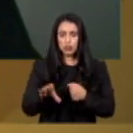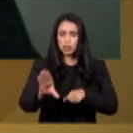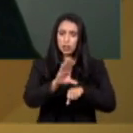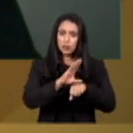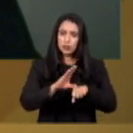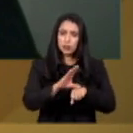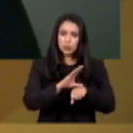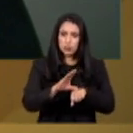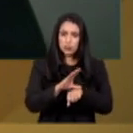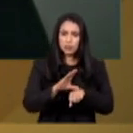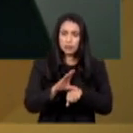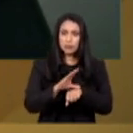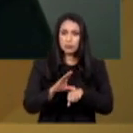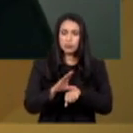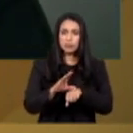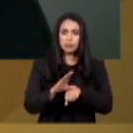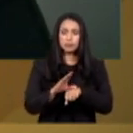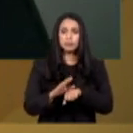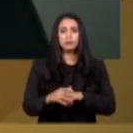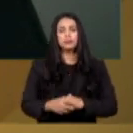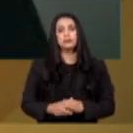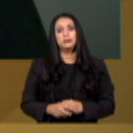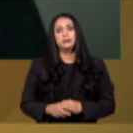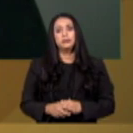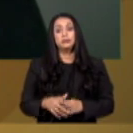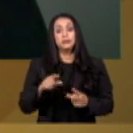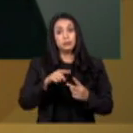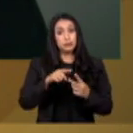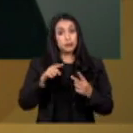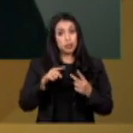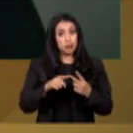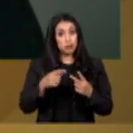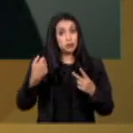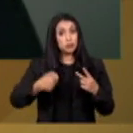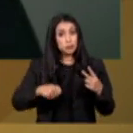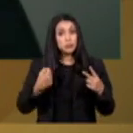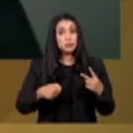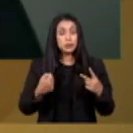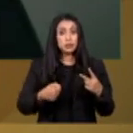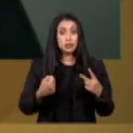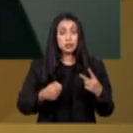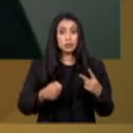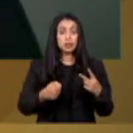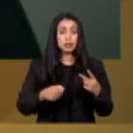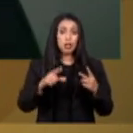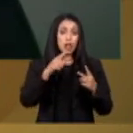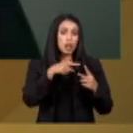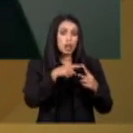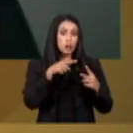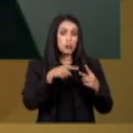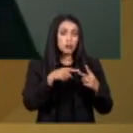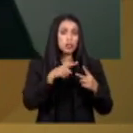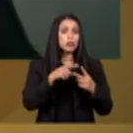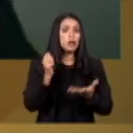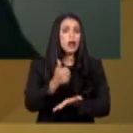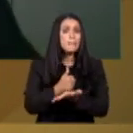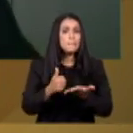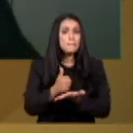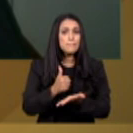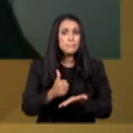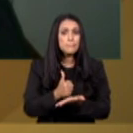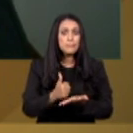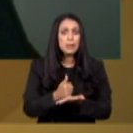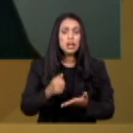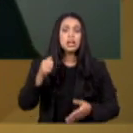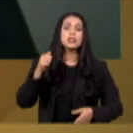constituição da república esses dois dispositivos precisamente aqui austrálio o fundamento